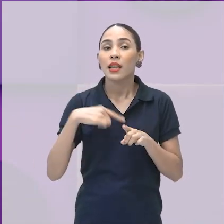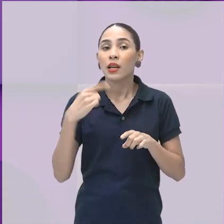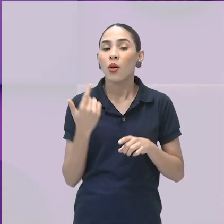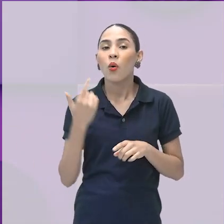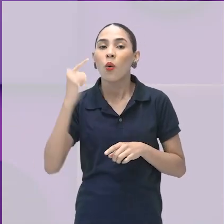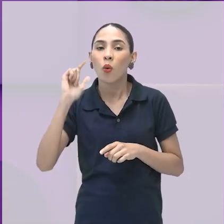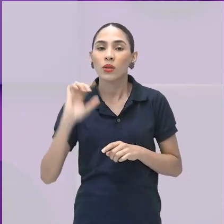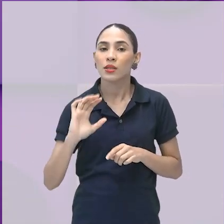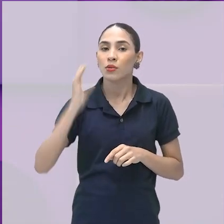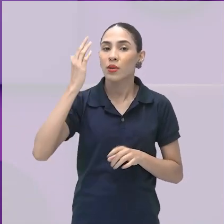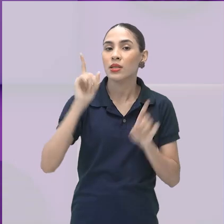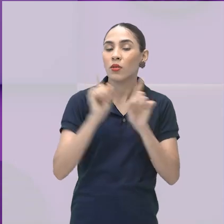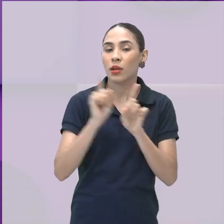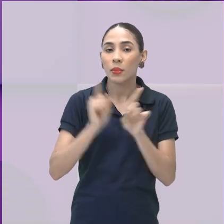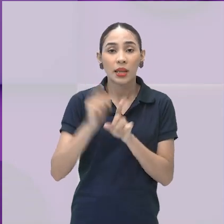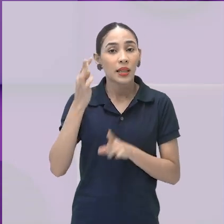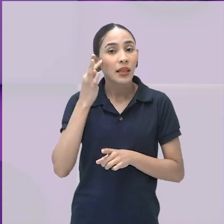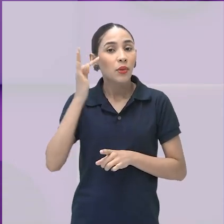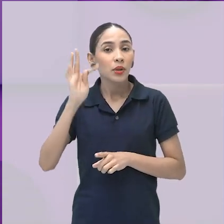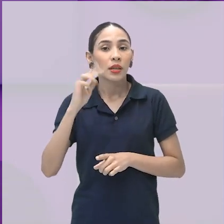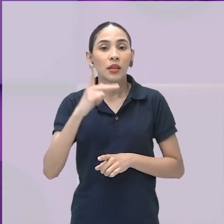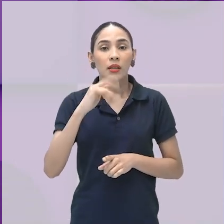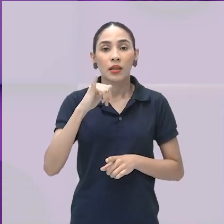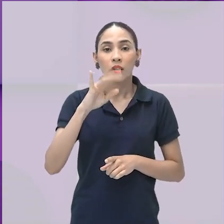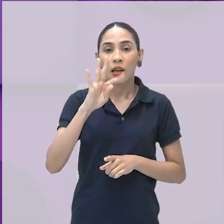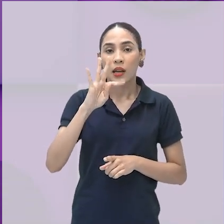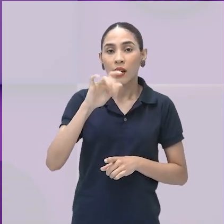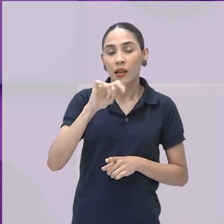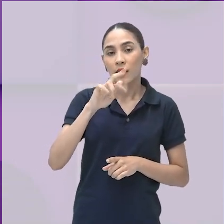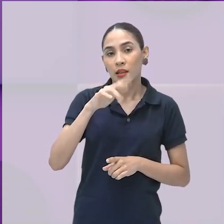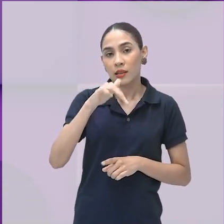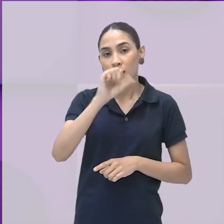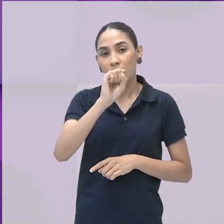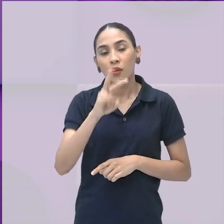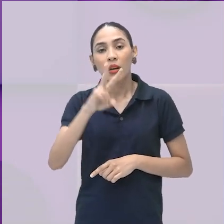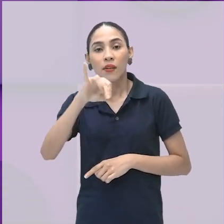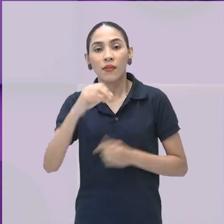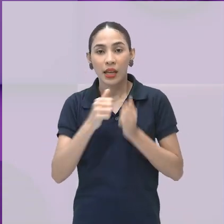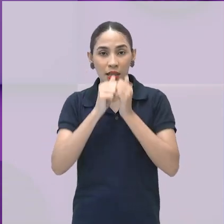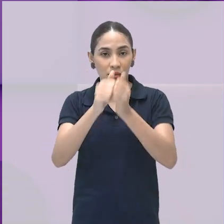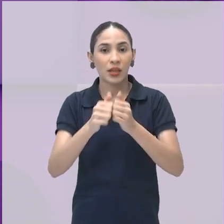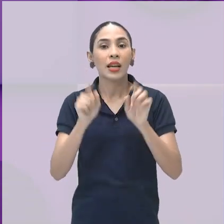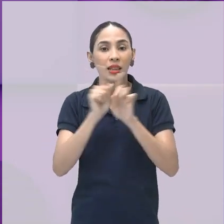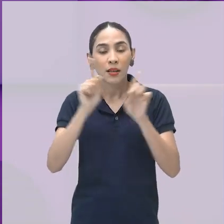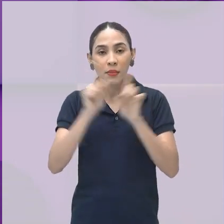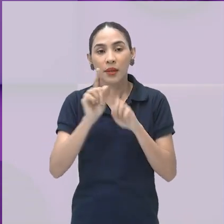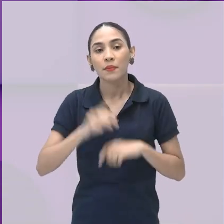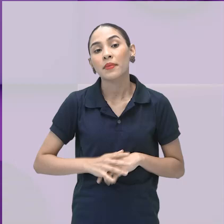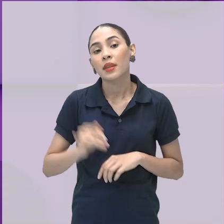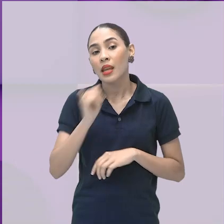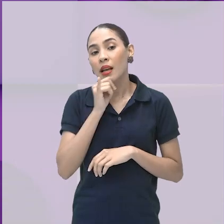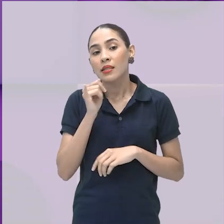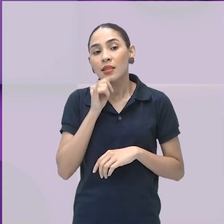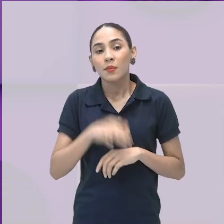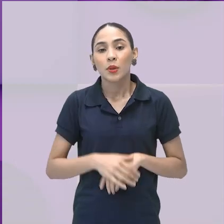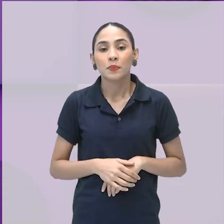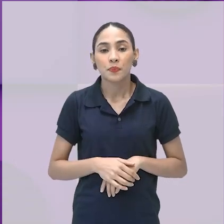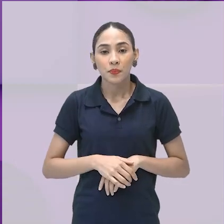outras situações com o Teorema de Pitágoras, que vai nos auxiliar bastante, né? Como, por